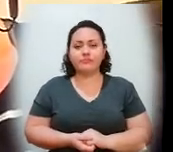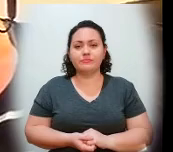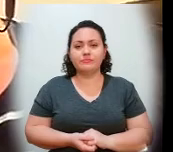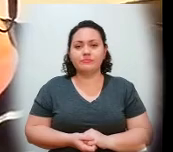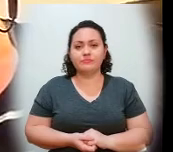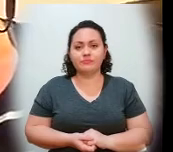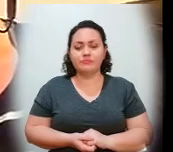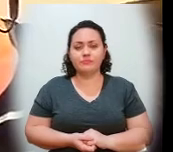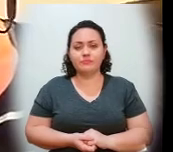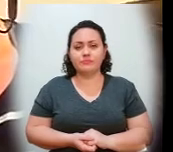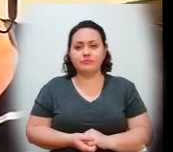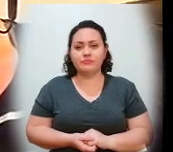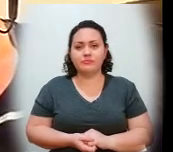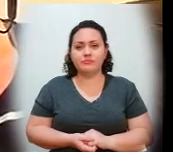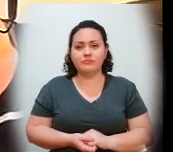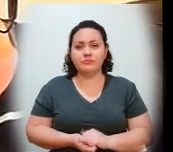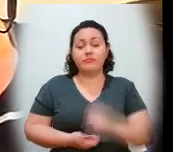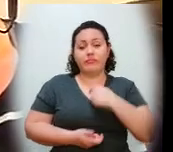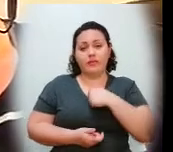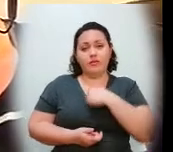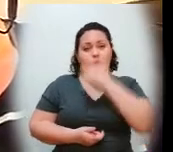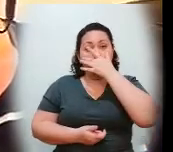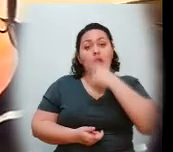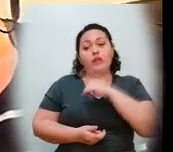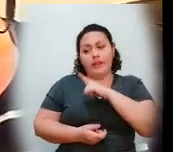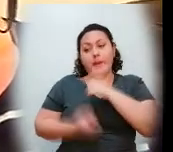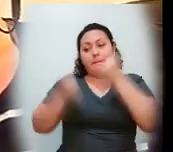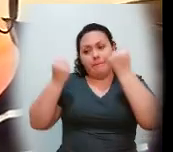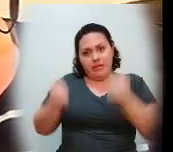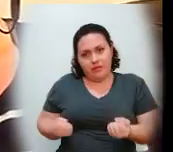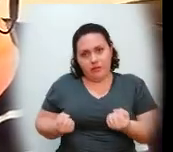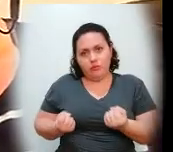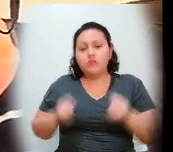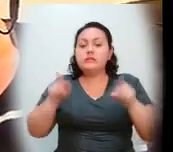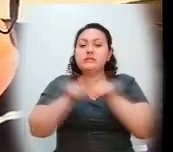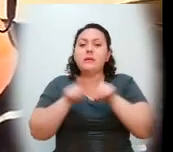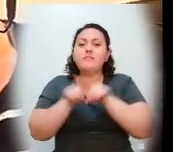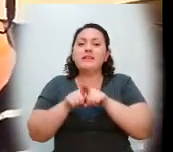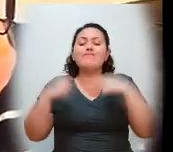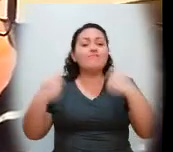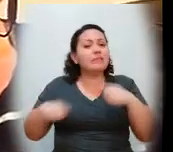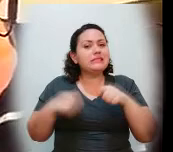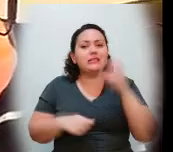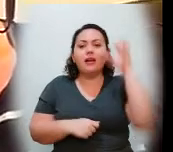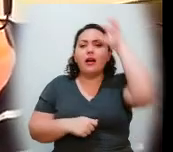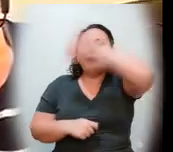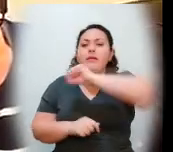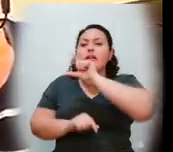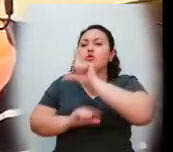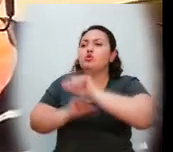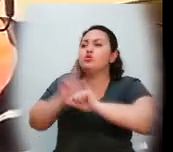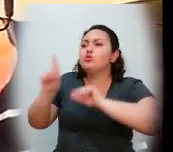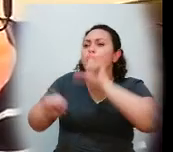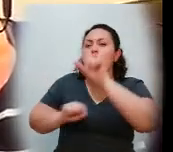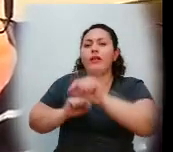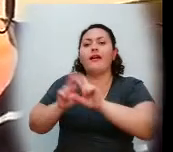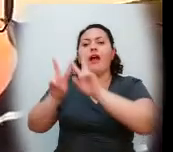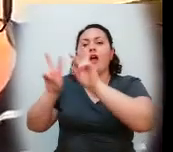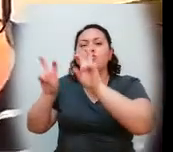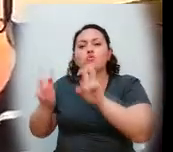E eu acho que além delas serem mais pesadas, é a gente poder fazer um filtro, né, do que se está